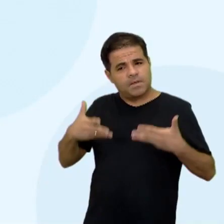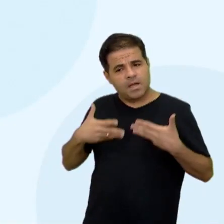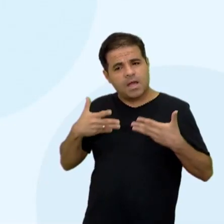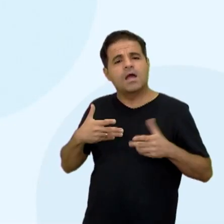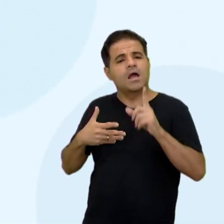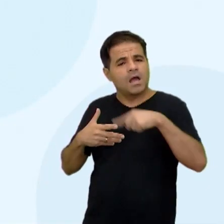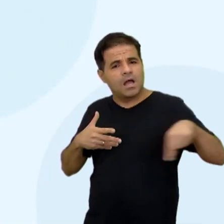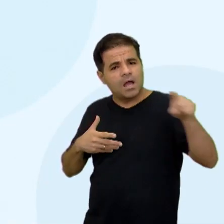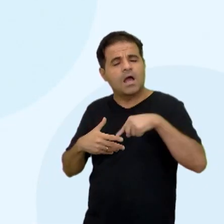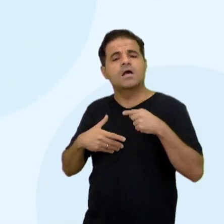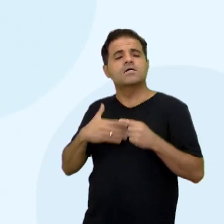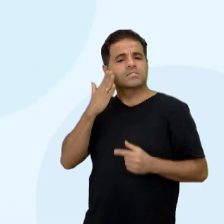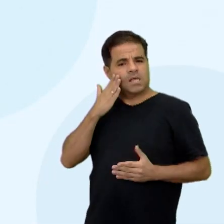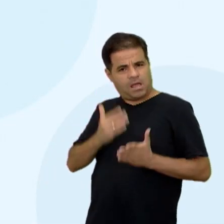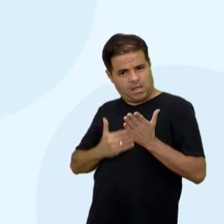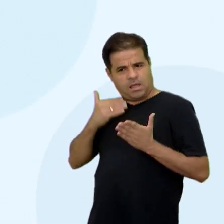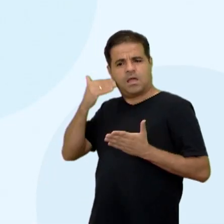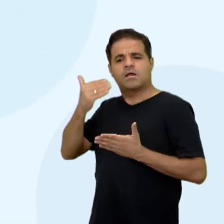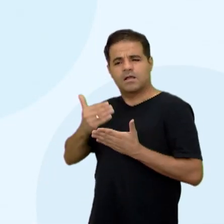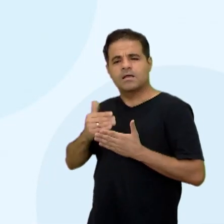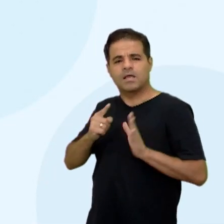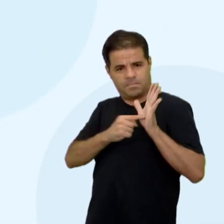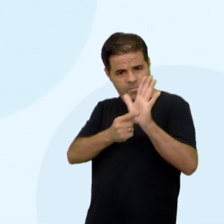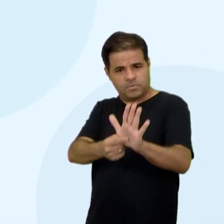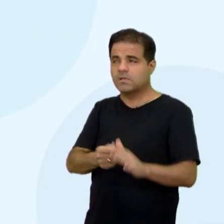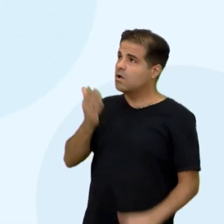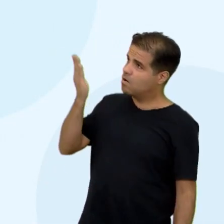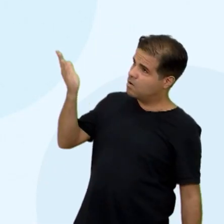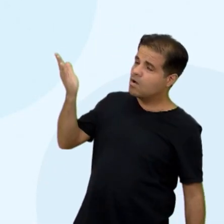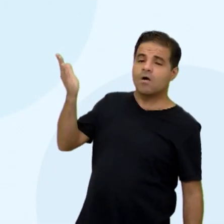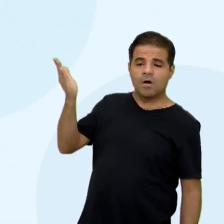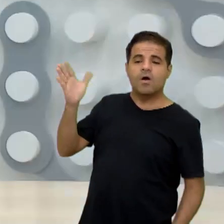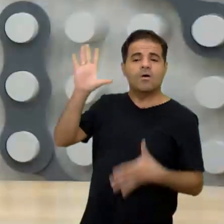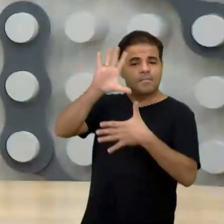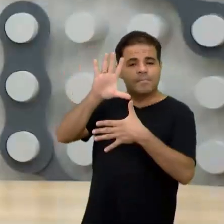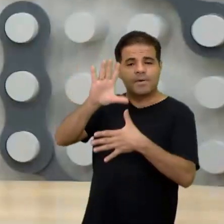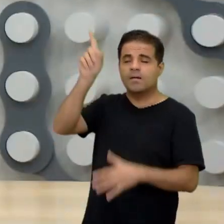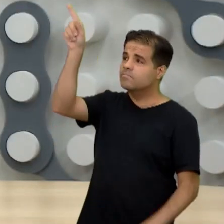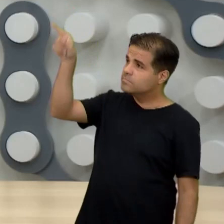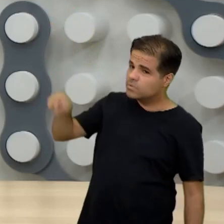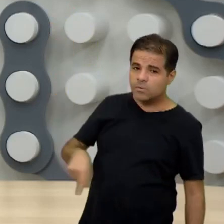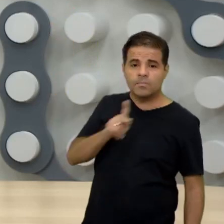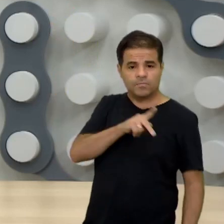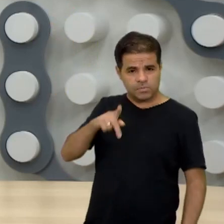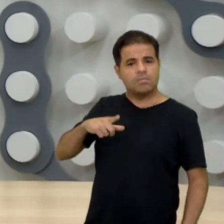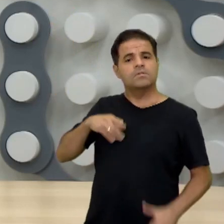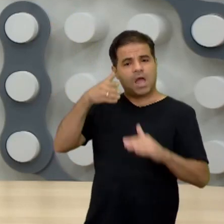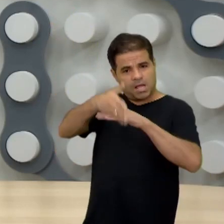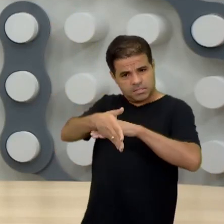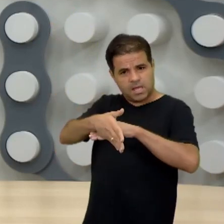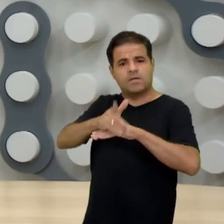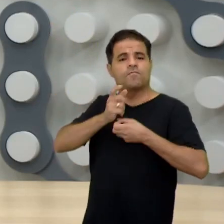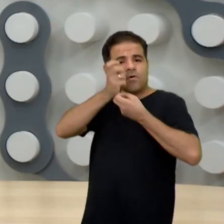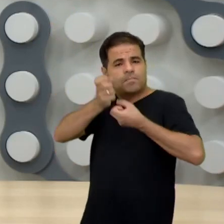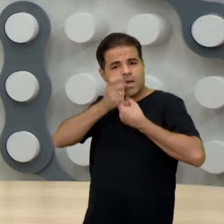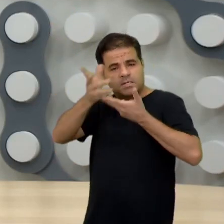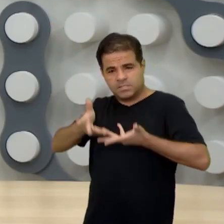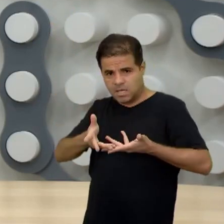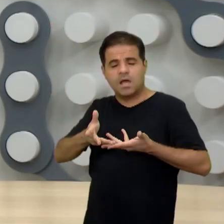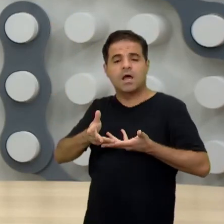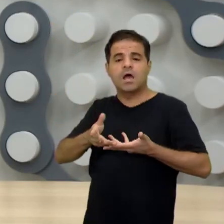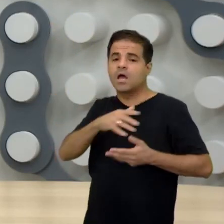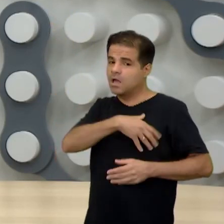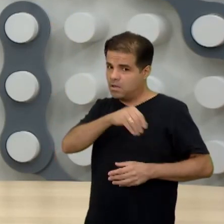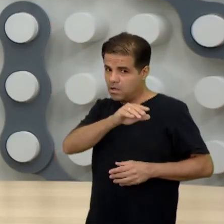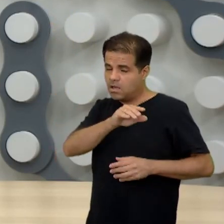é esse material aqui, ó. Se quiser mostrar para eles, o mapa é esse aqui, ó. Os professores têm acesso, né? Não é distribuído para os alunos,